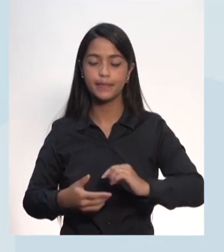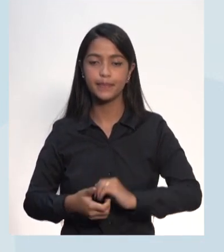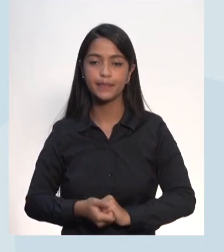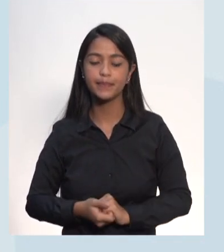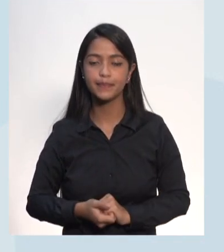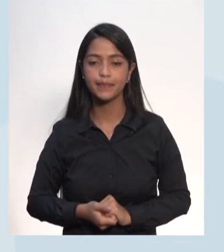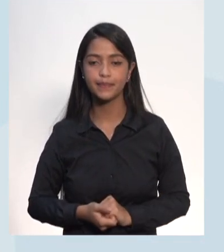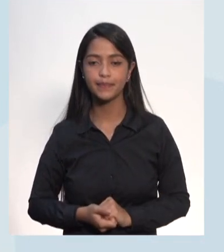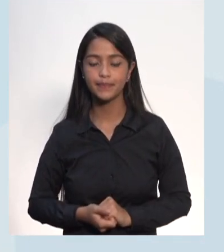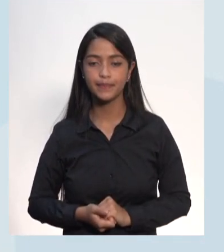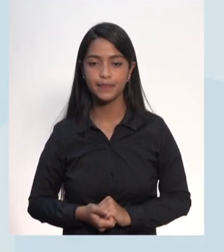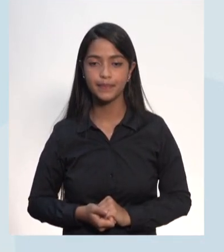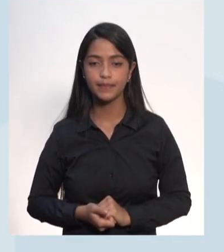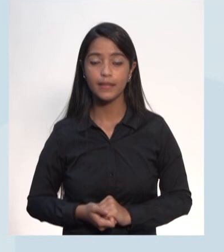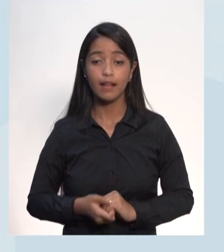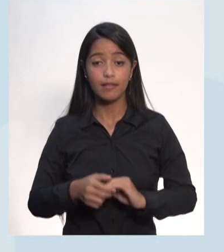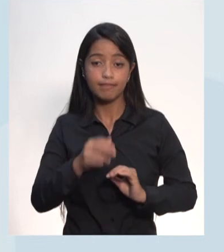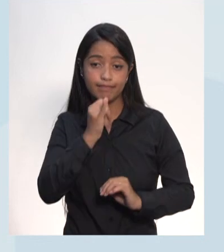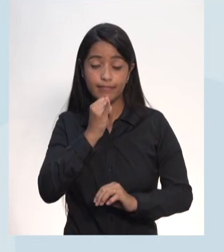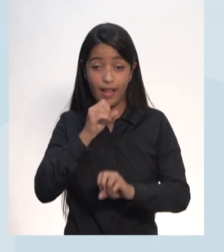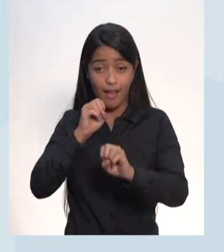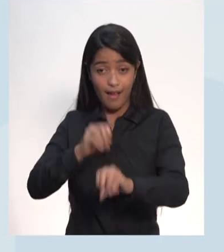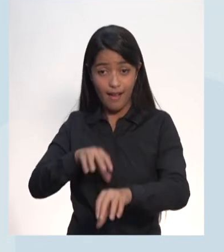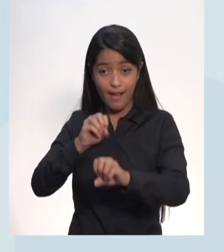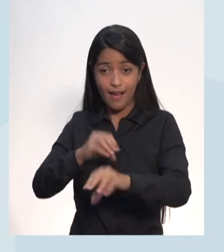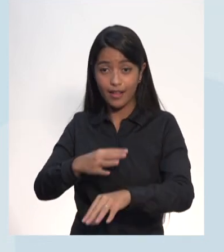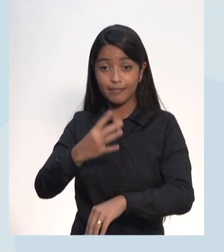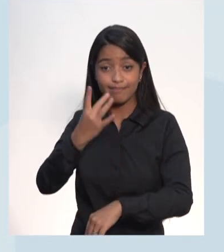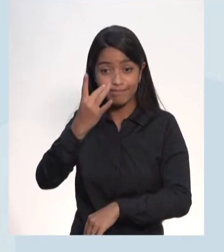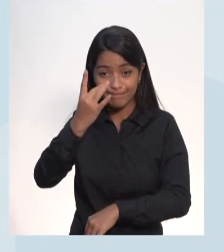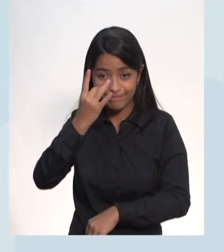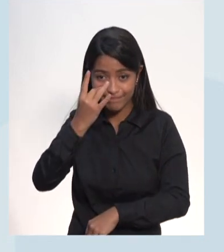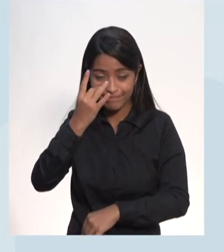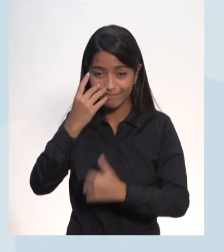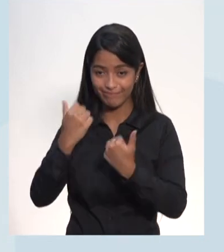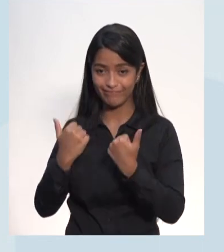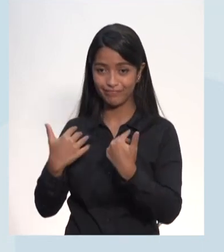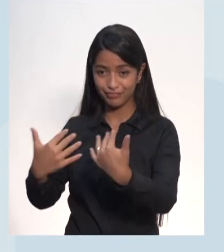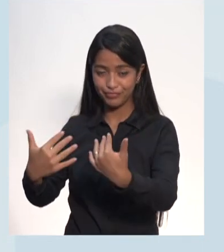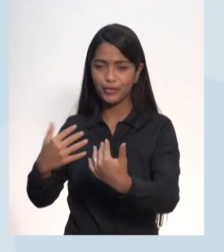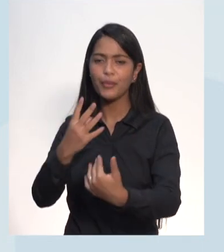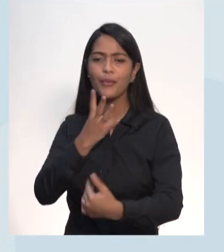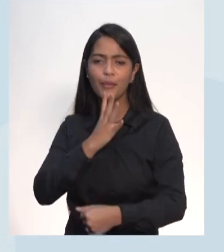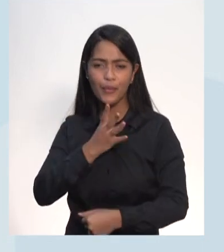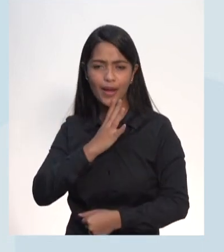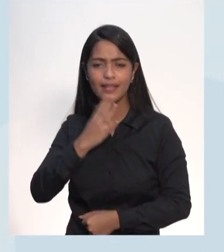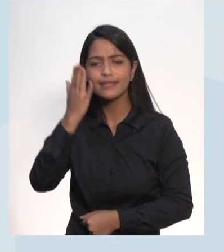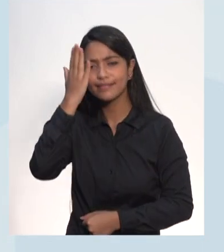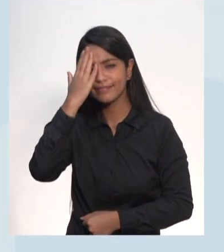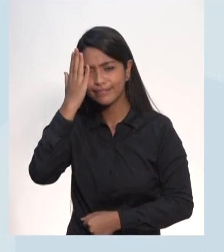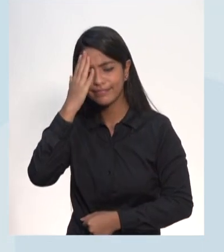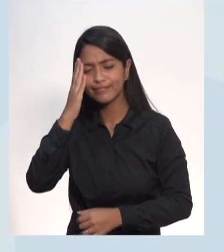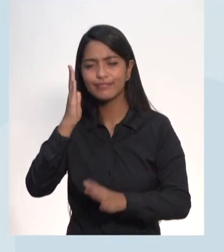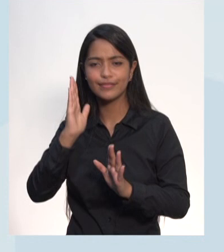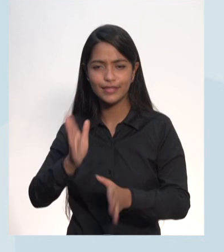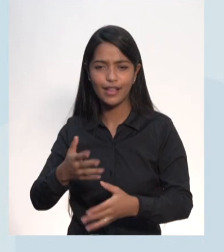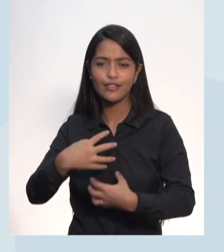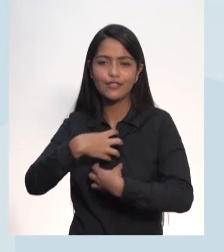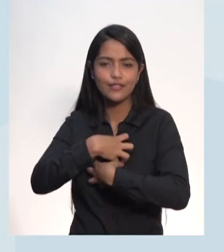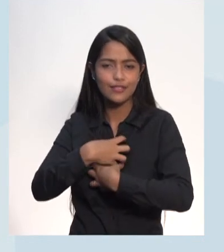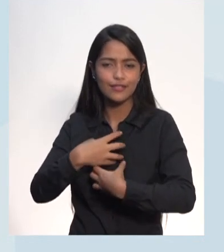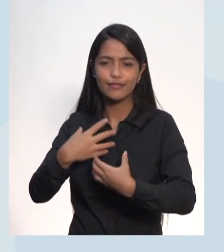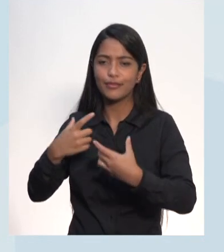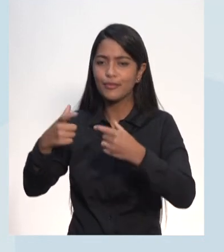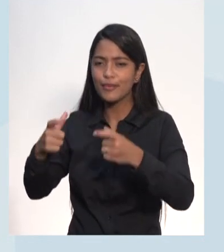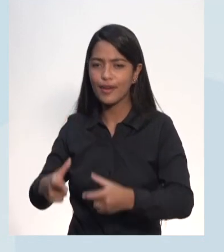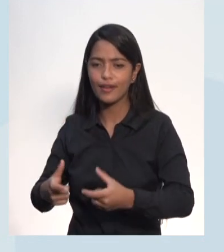migrar de uma aula 100% presencial, uma aula que a gente já conhece, um movimento, um local onde a gente já está acostumado,